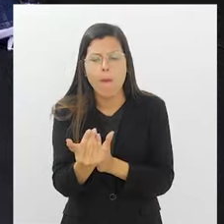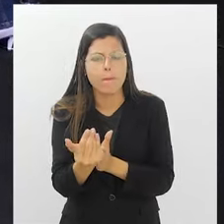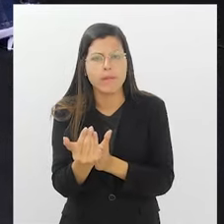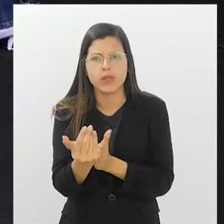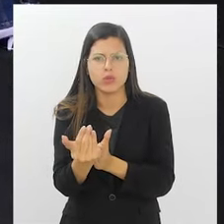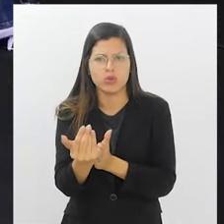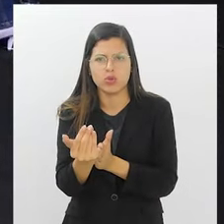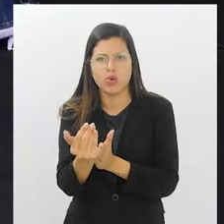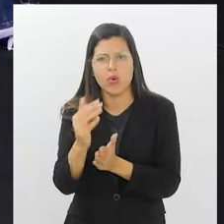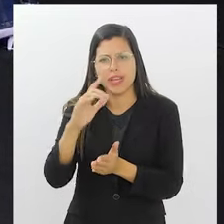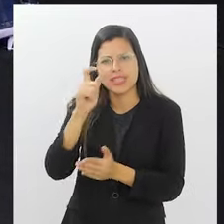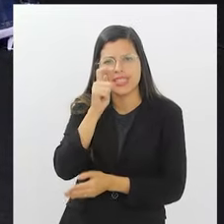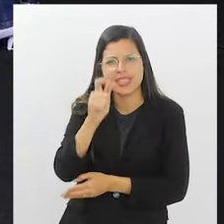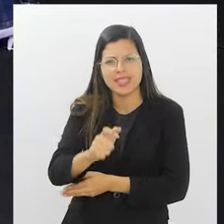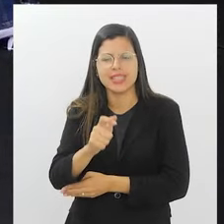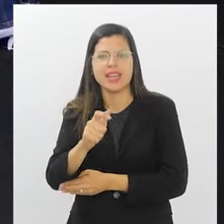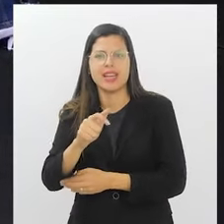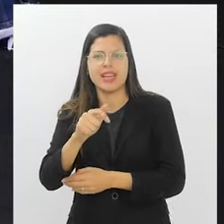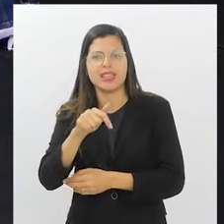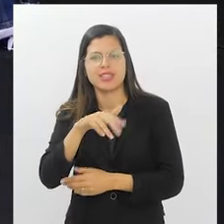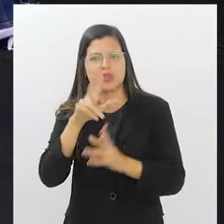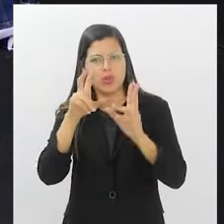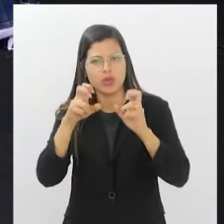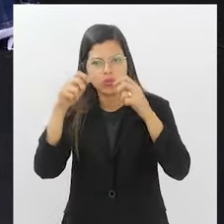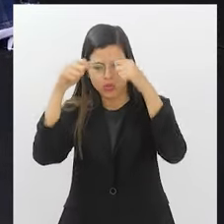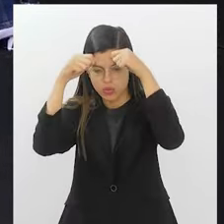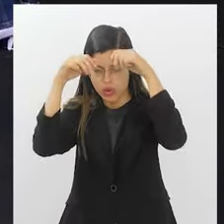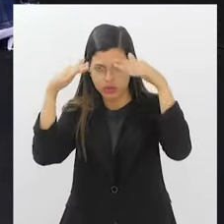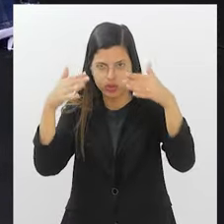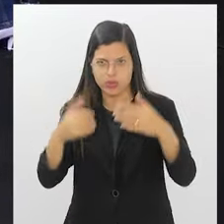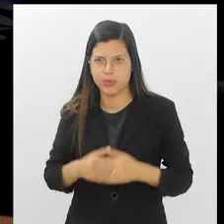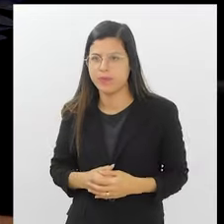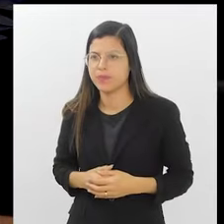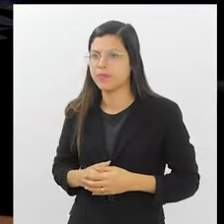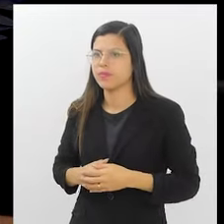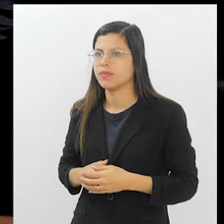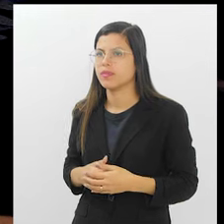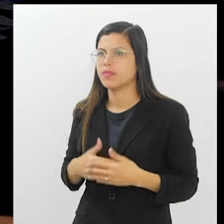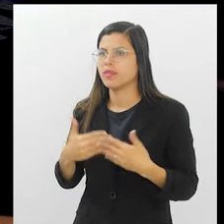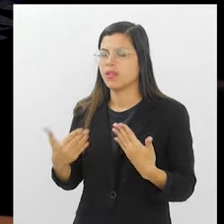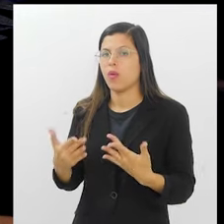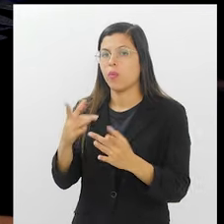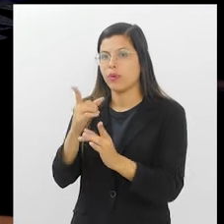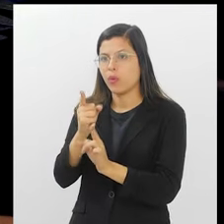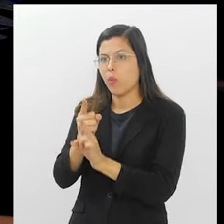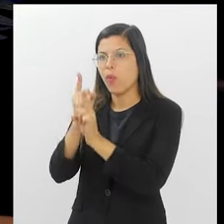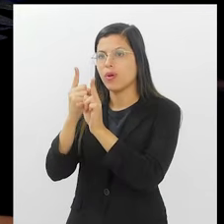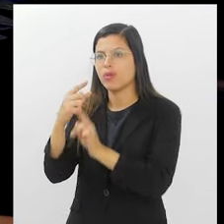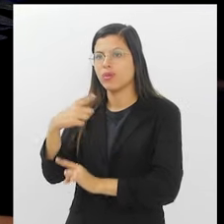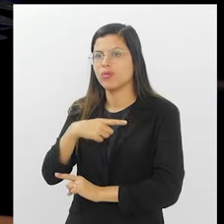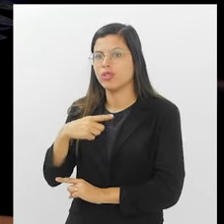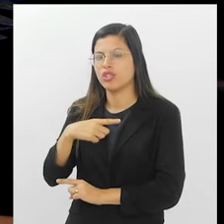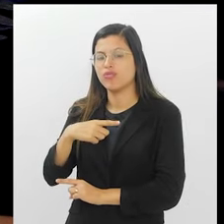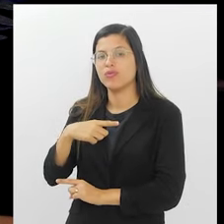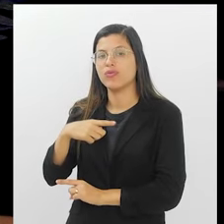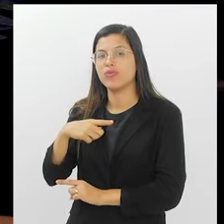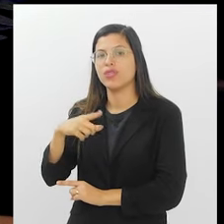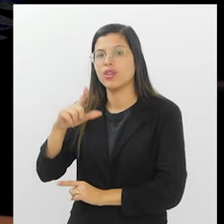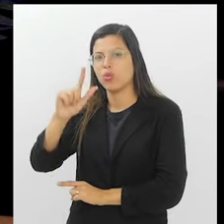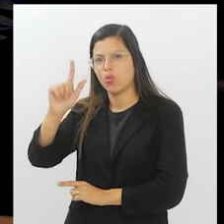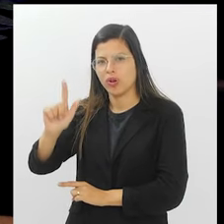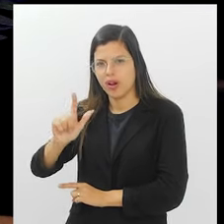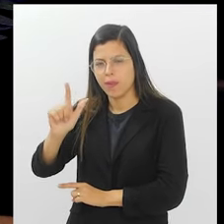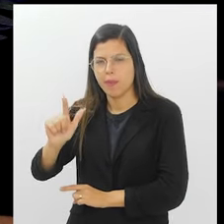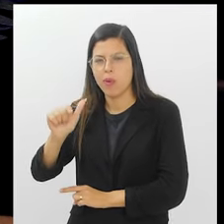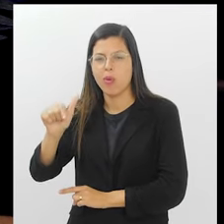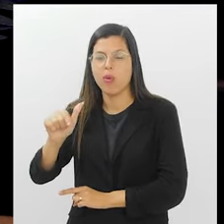senhor para abraçar essa causa do autismo enquanto parlamentar? Foi um encontro que eu tive no